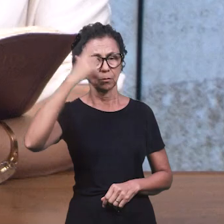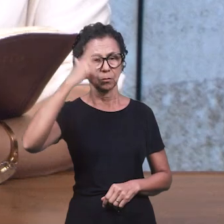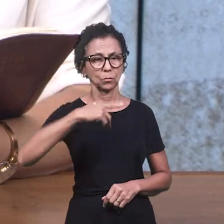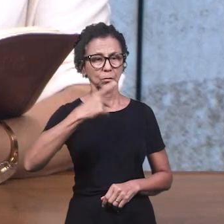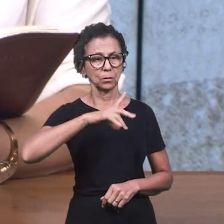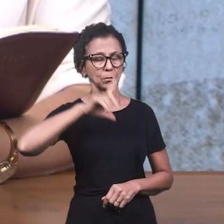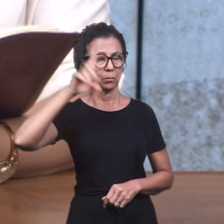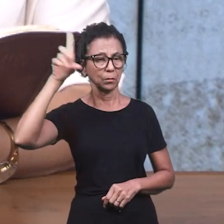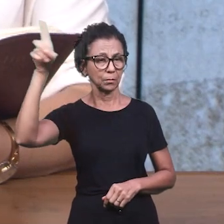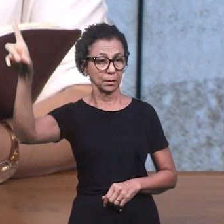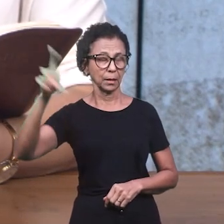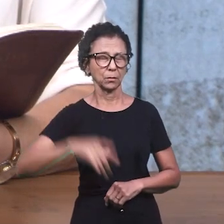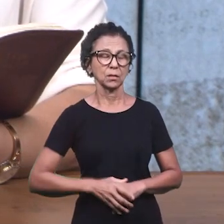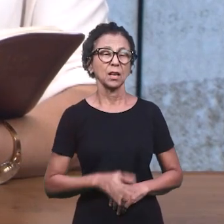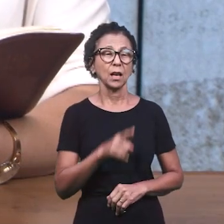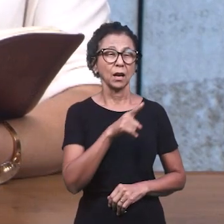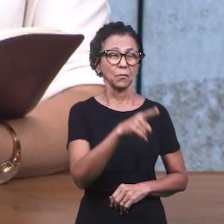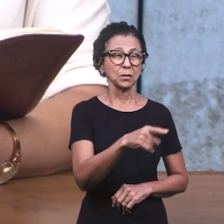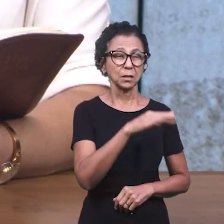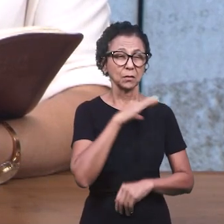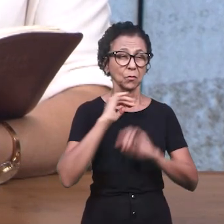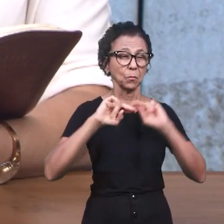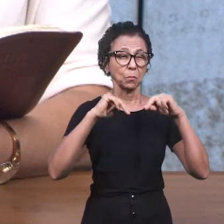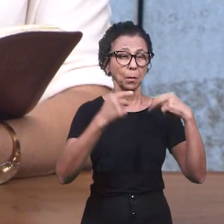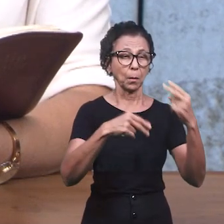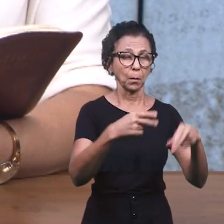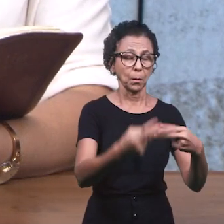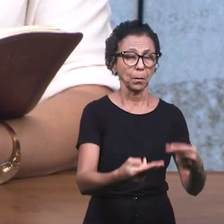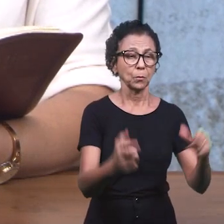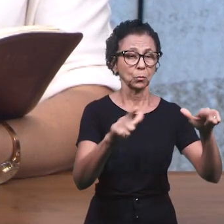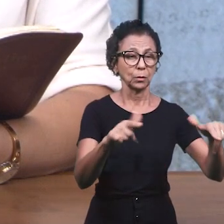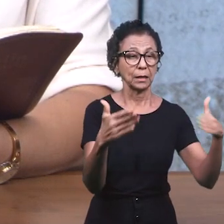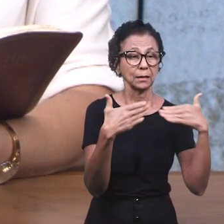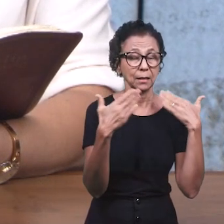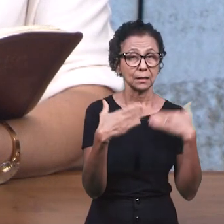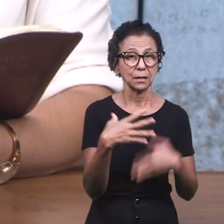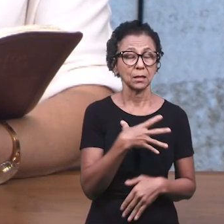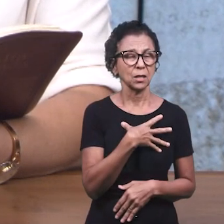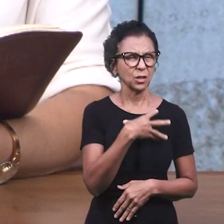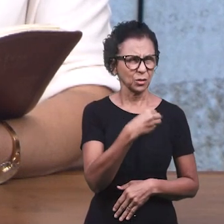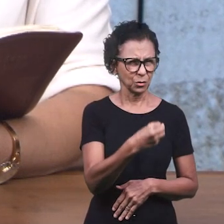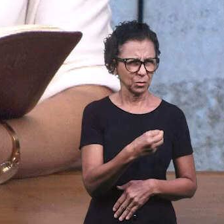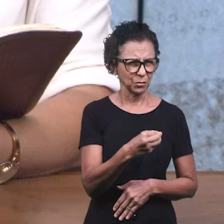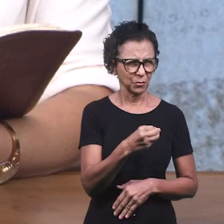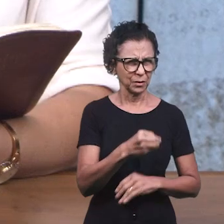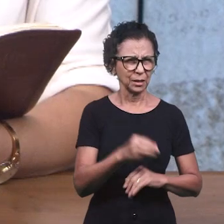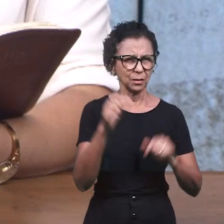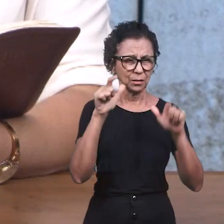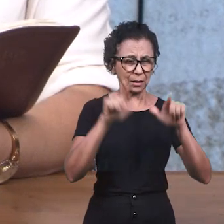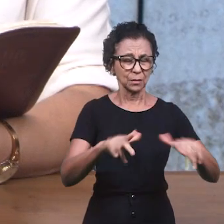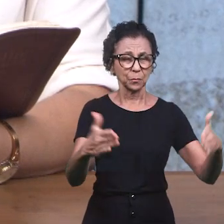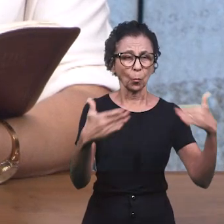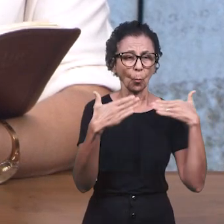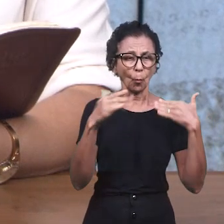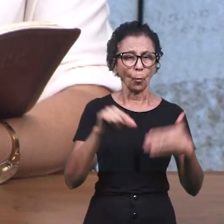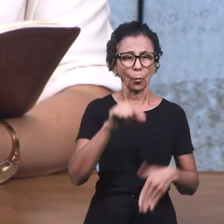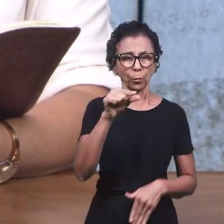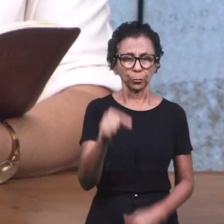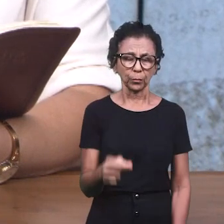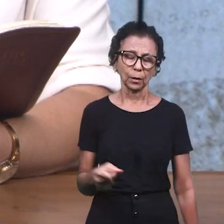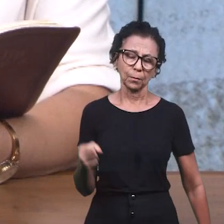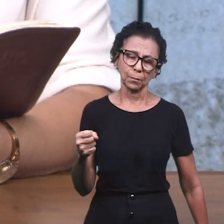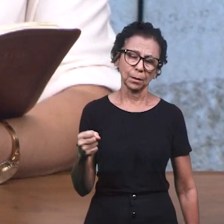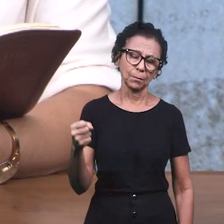vossos cadáveres cairão neste deserto. E vossos filhos pastorearão neste deserto